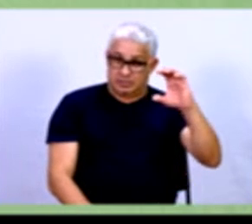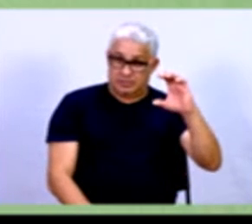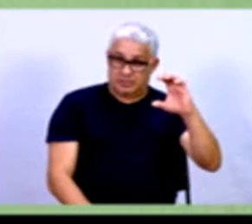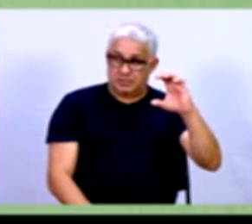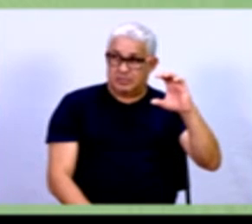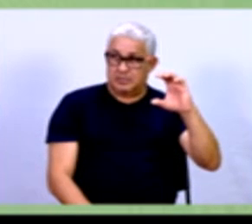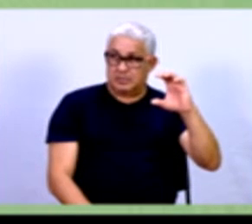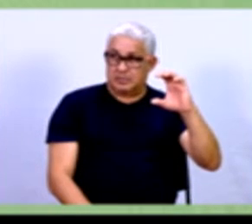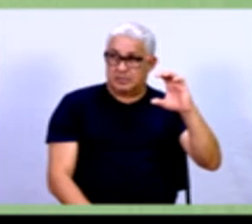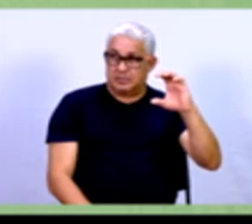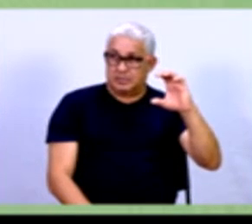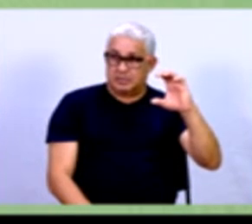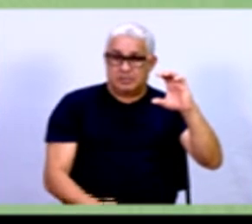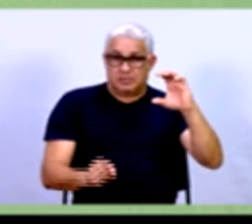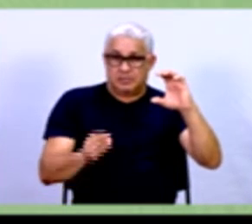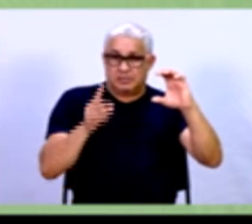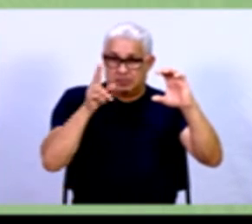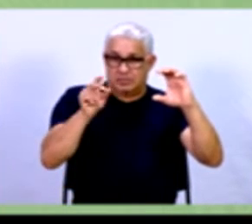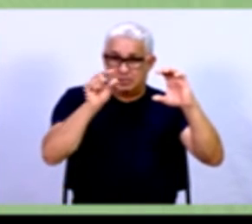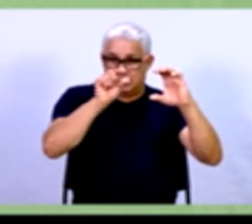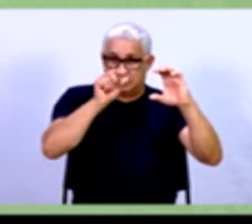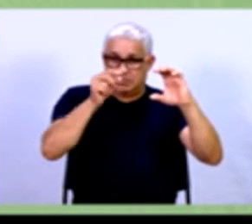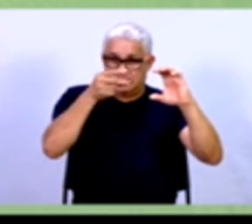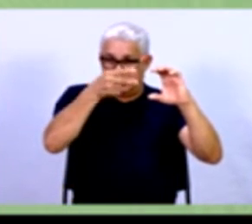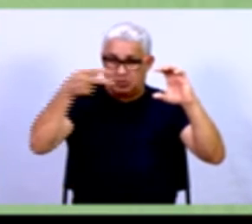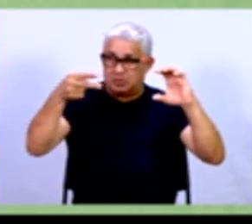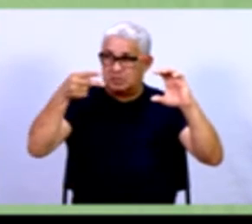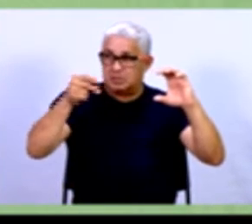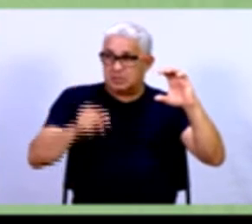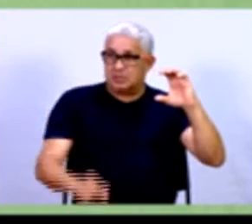E nossa fórmula é igual ao quê? A nossa amplitude